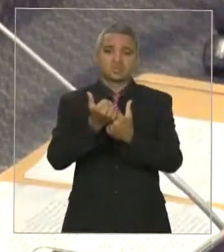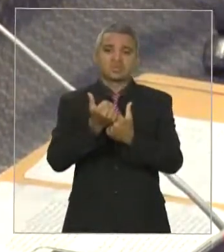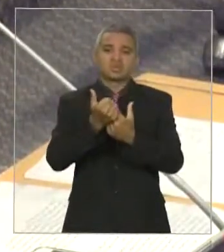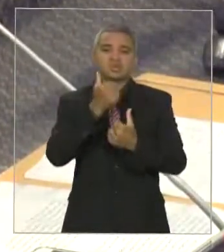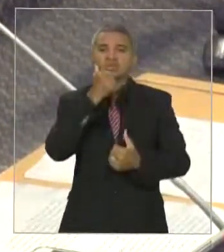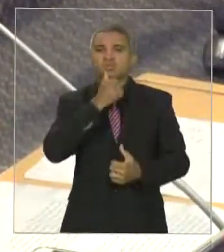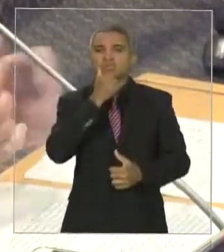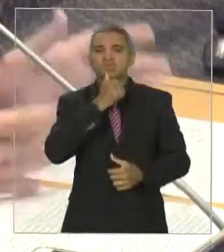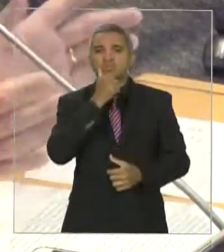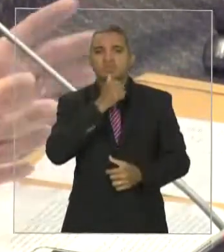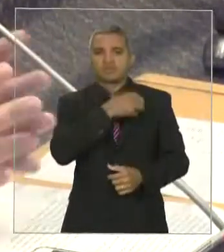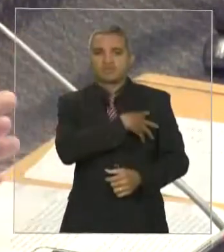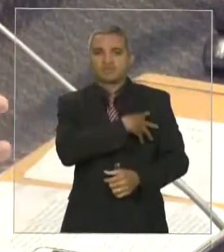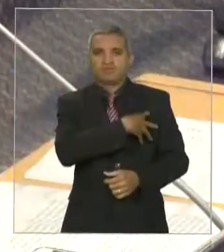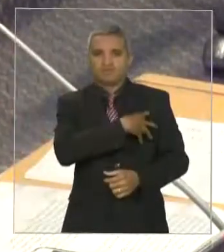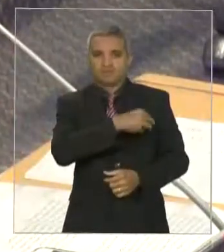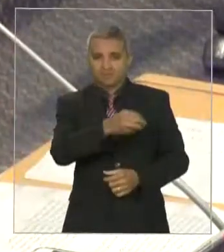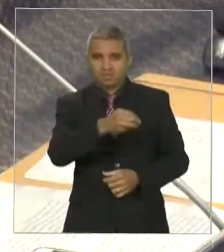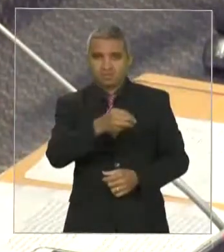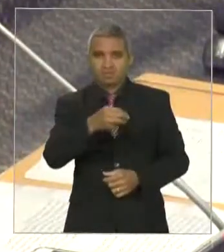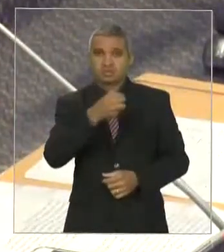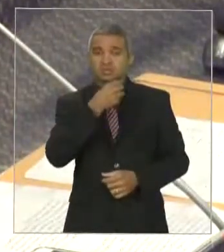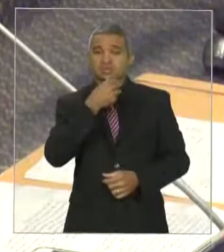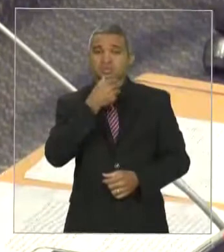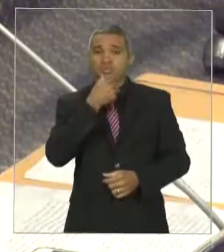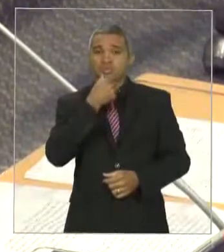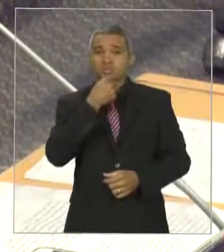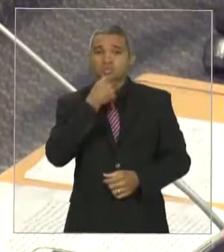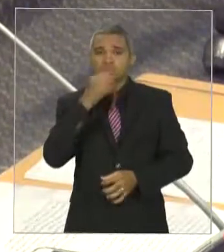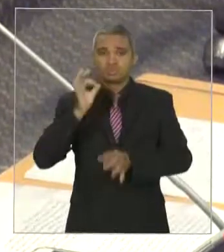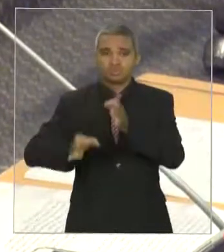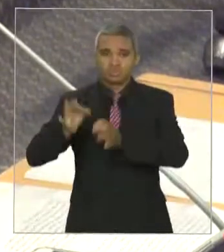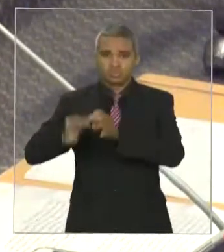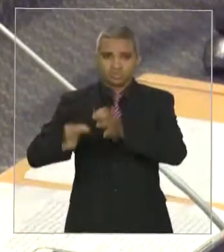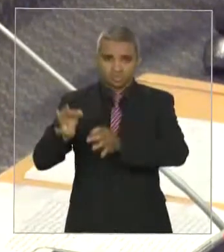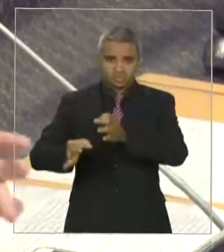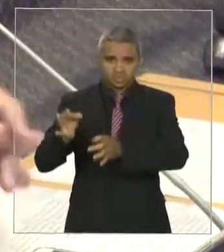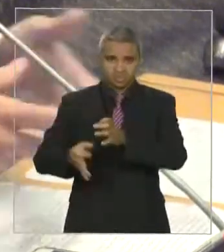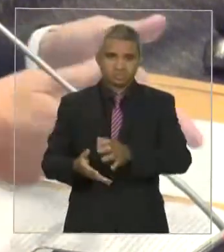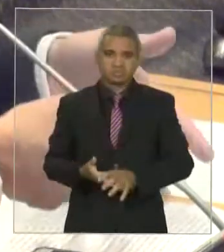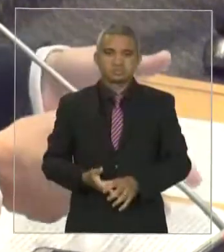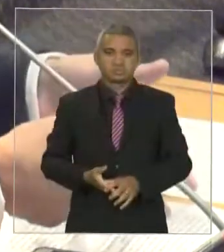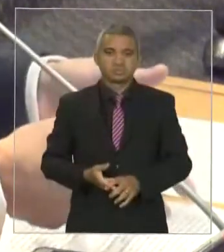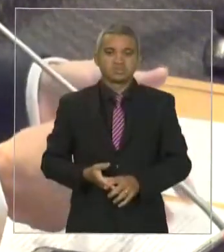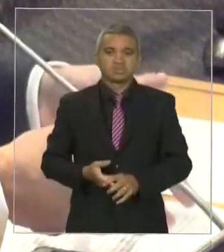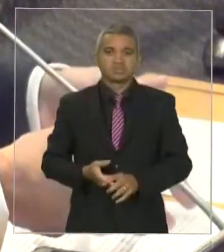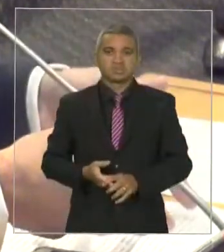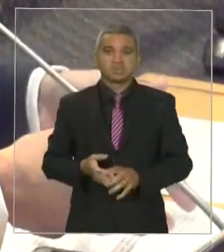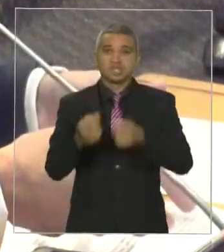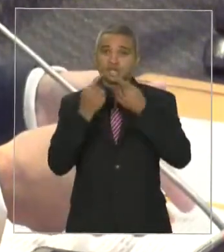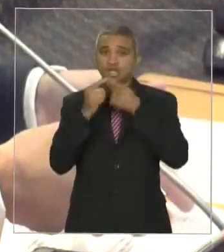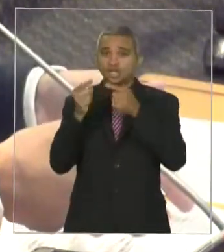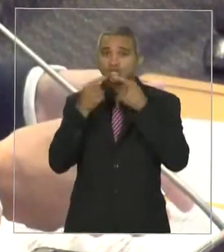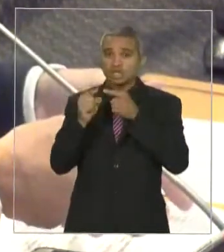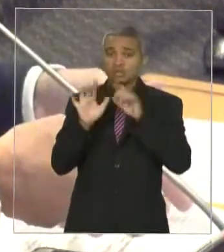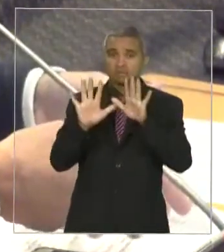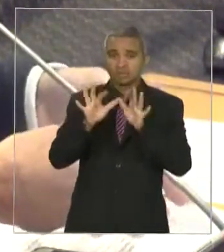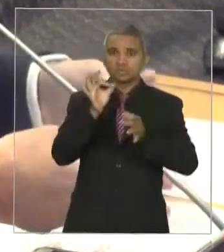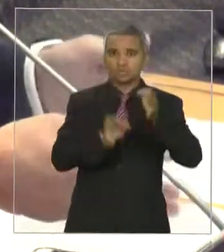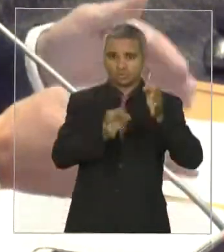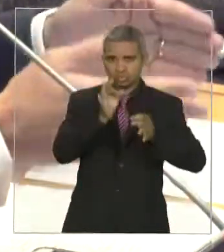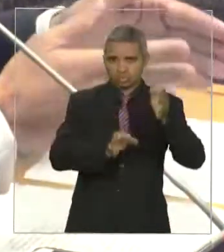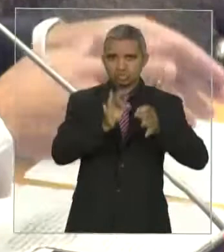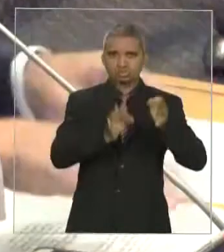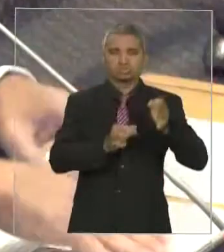magistrado. O magistrado teve a possibilidade de fazer seu contraditório, mesmo criticado após isso.